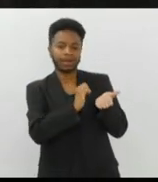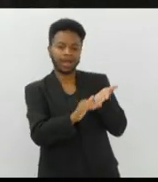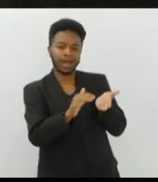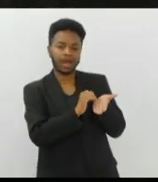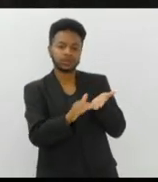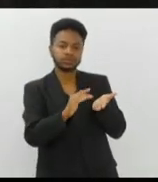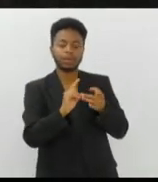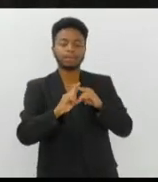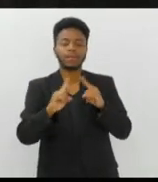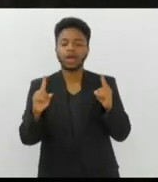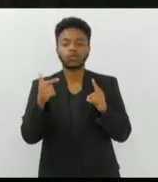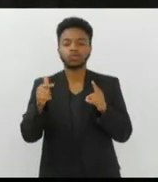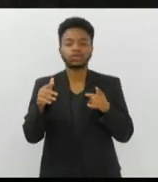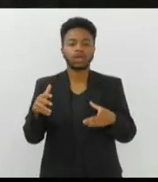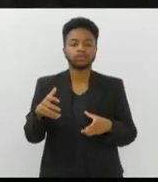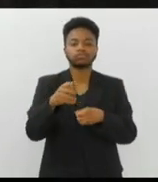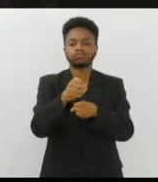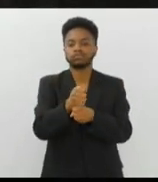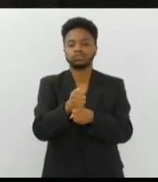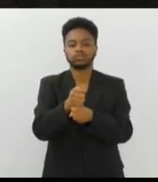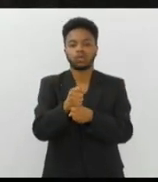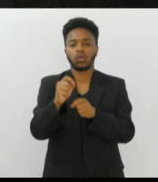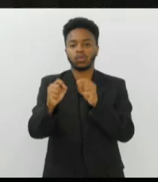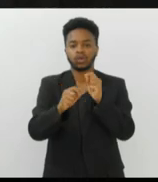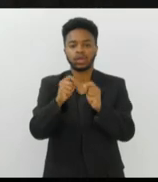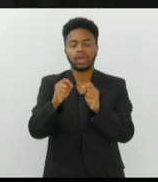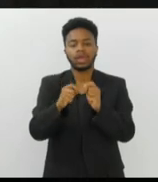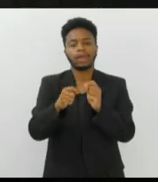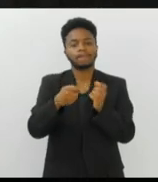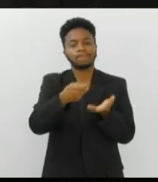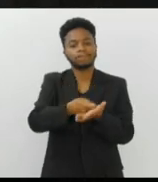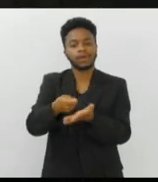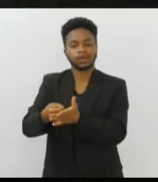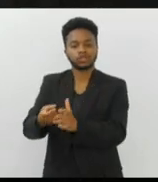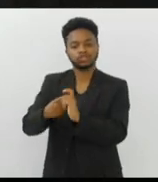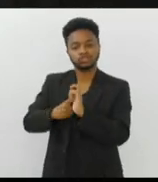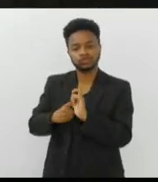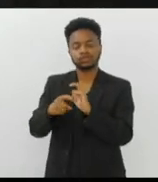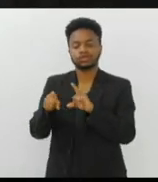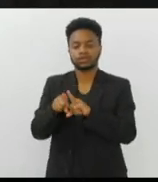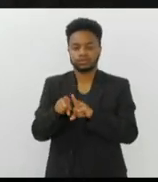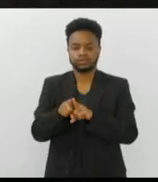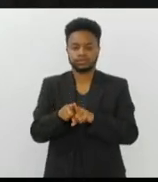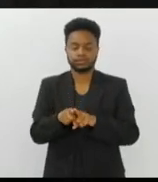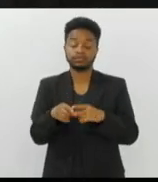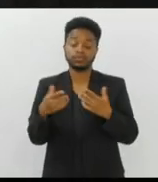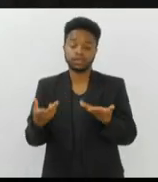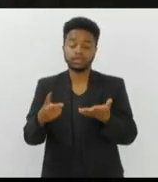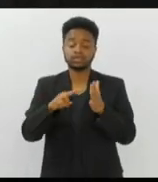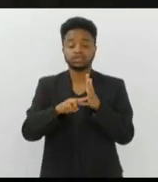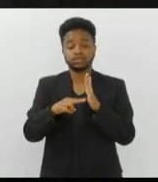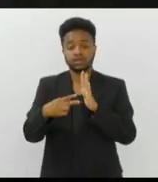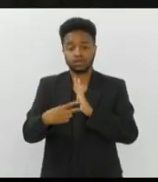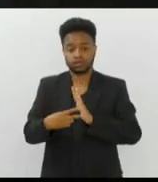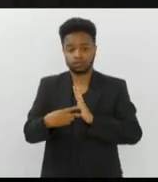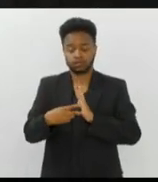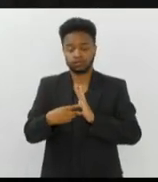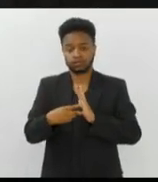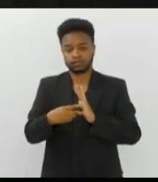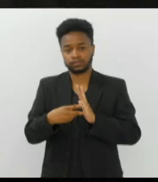sem contar os encargos e o pagamento da dívida. Isso significa